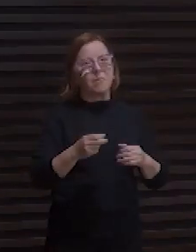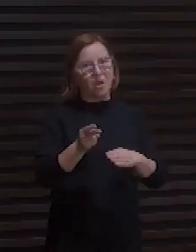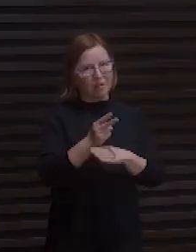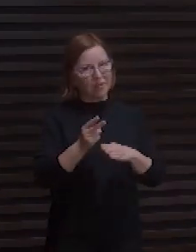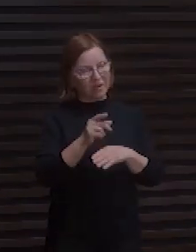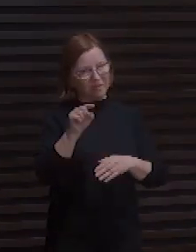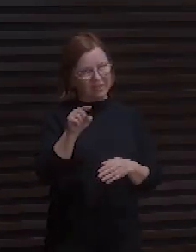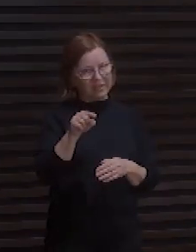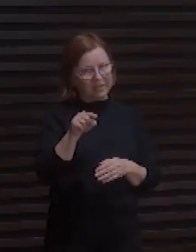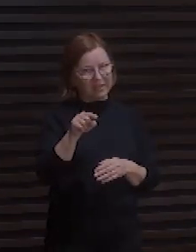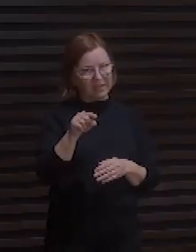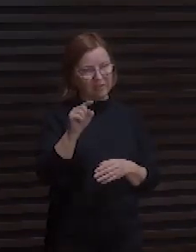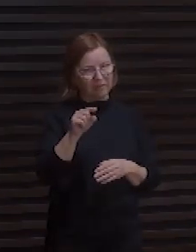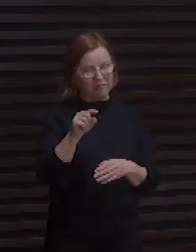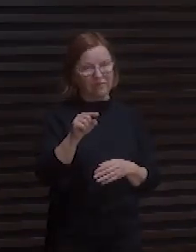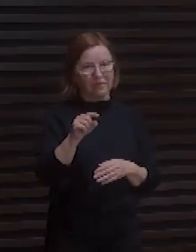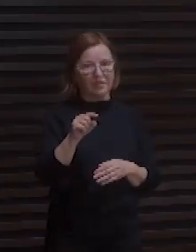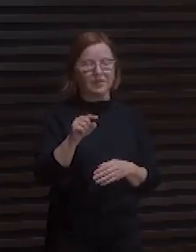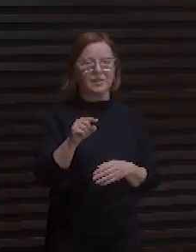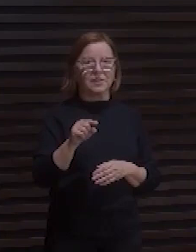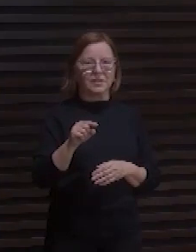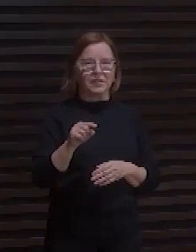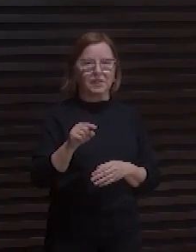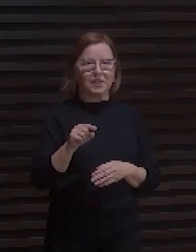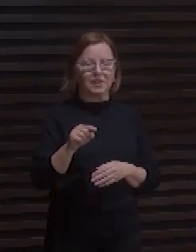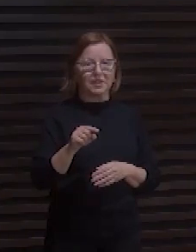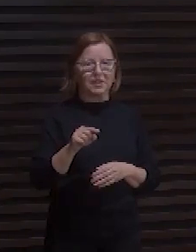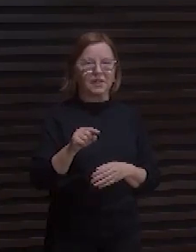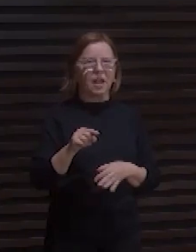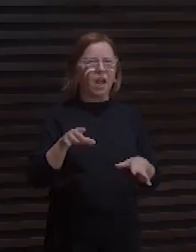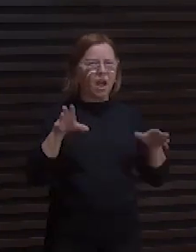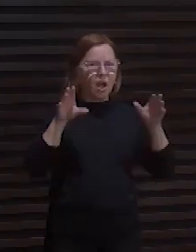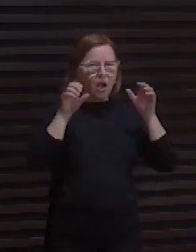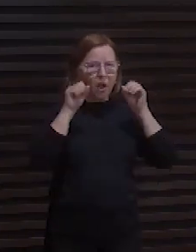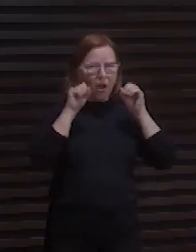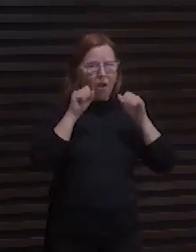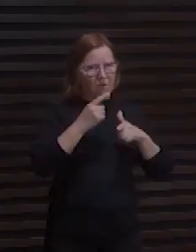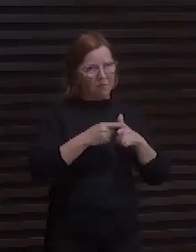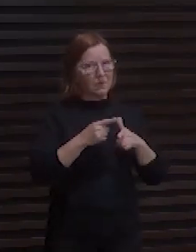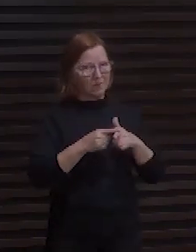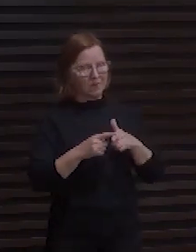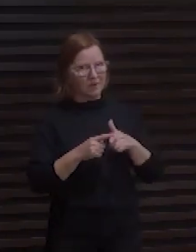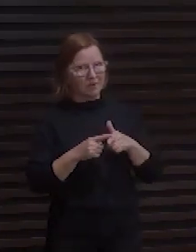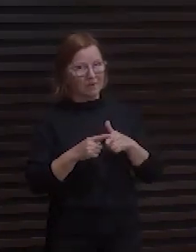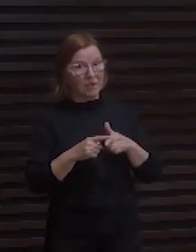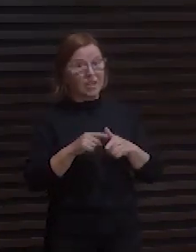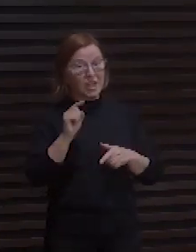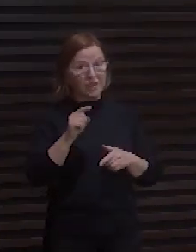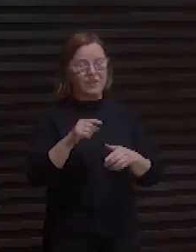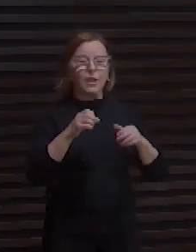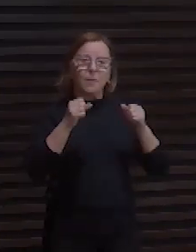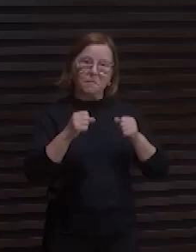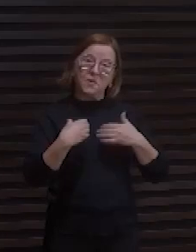que você é um bom ouvido, que você é aquela pessoa que pode trazer uma palavra de conforto,